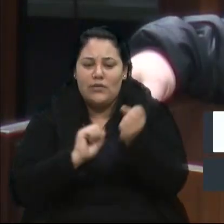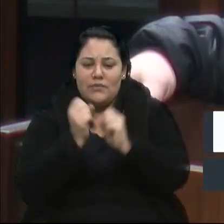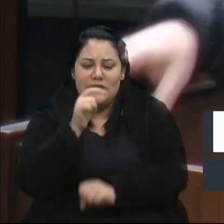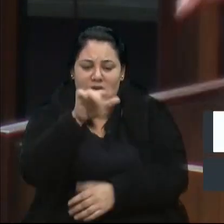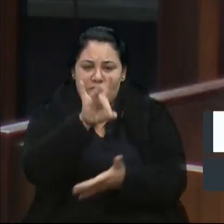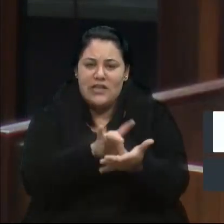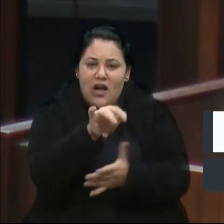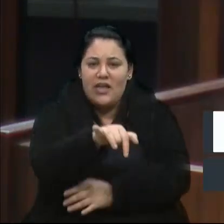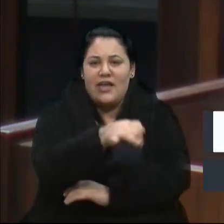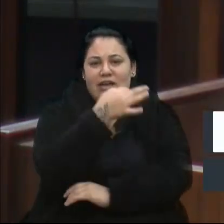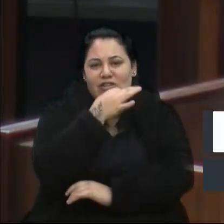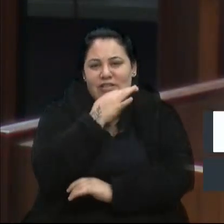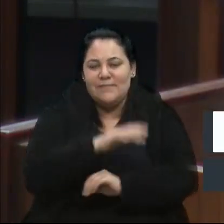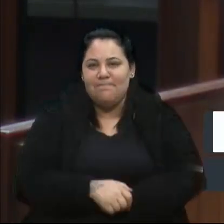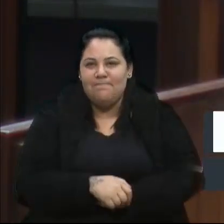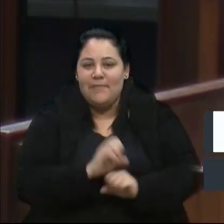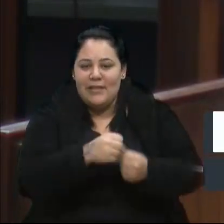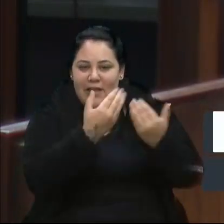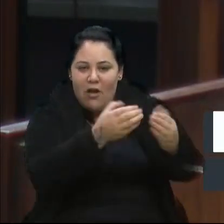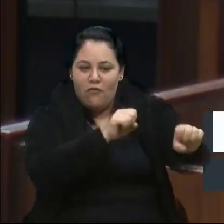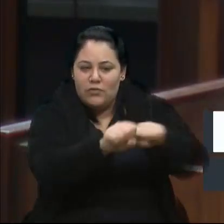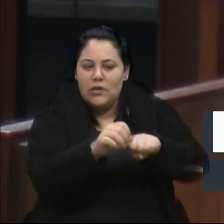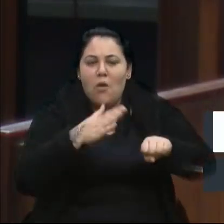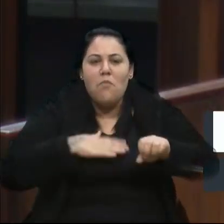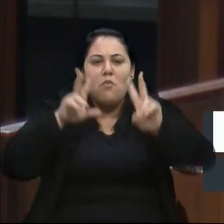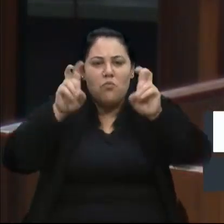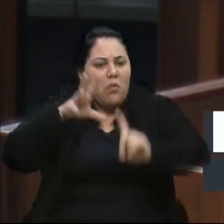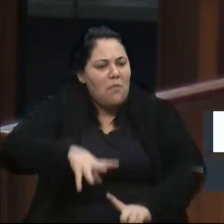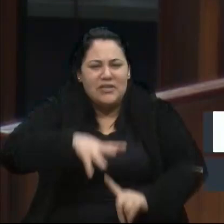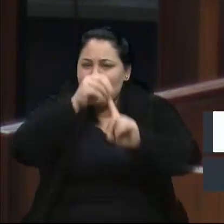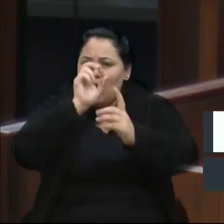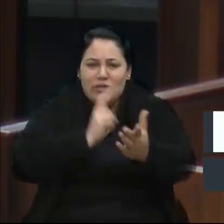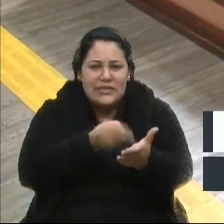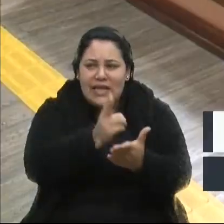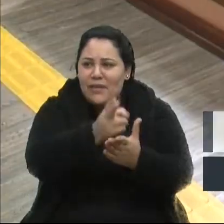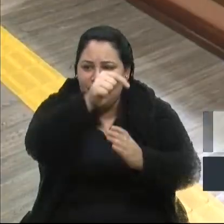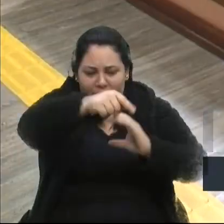Caxias. Então, qualificar vai ser o meu tema sempre aqui nesta casa. Obrigado, senhor presidente.